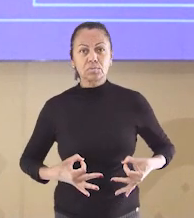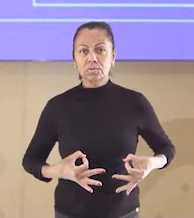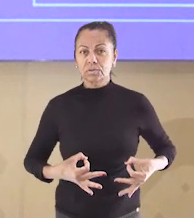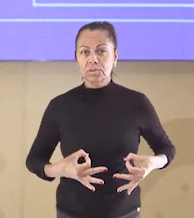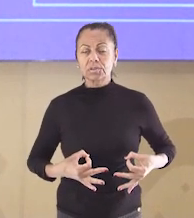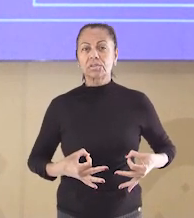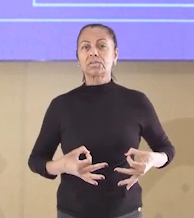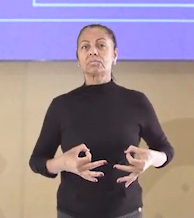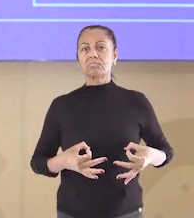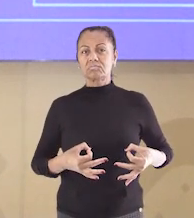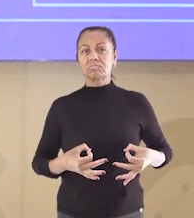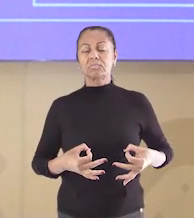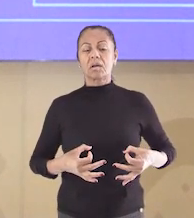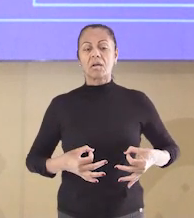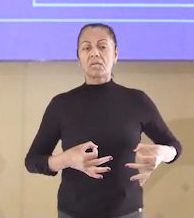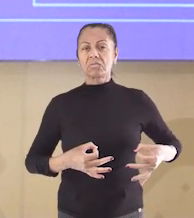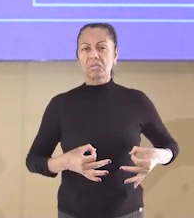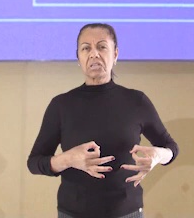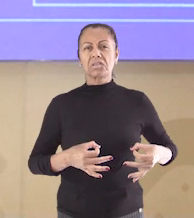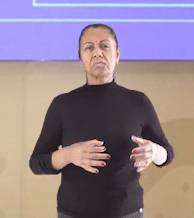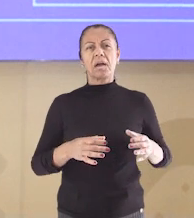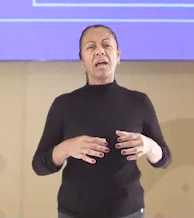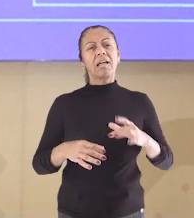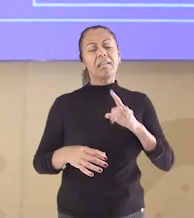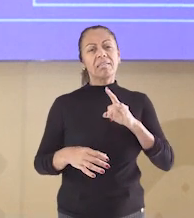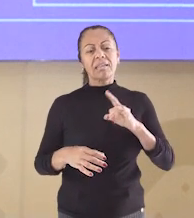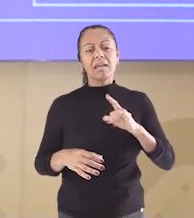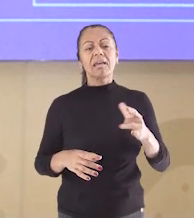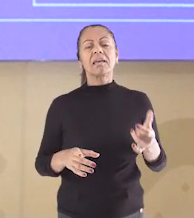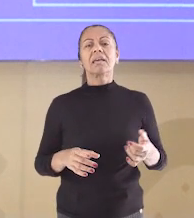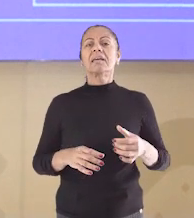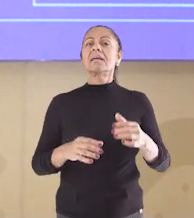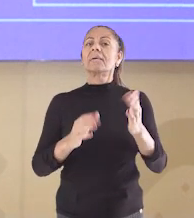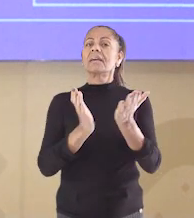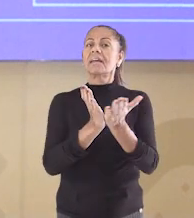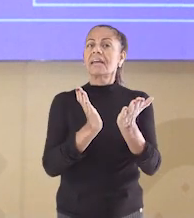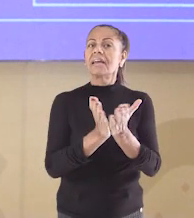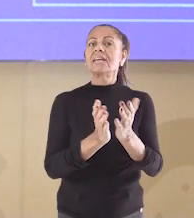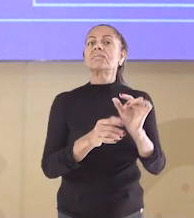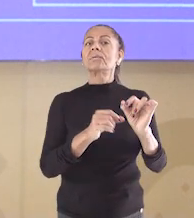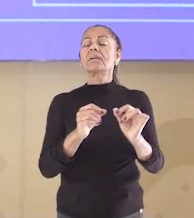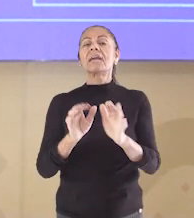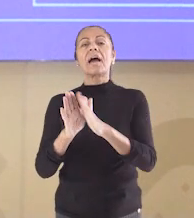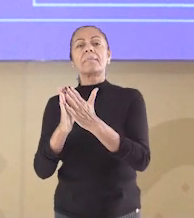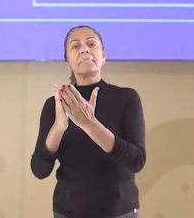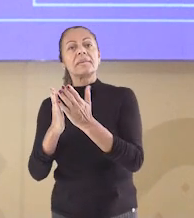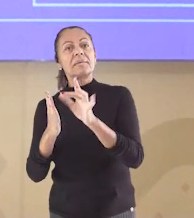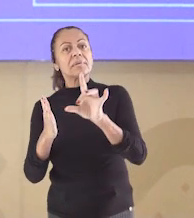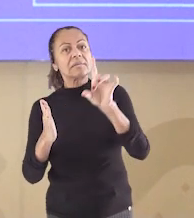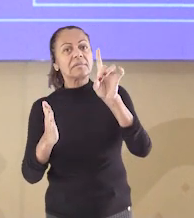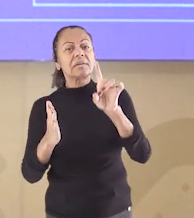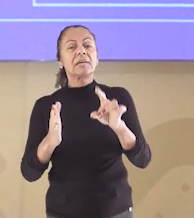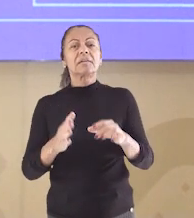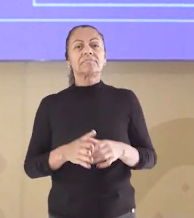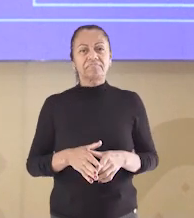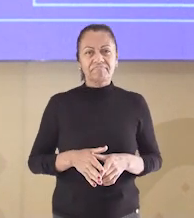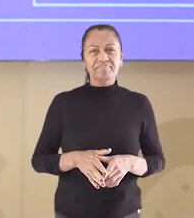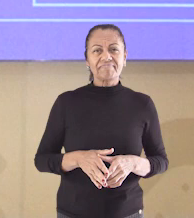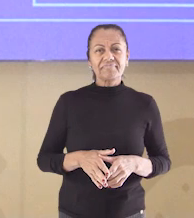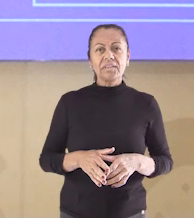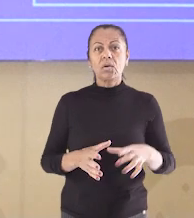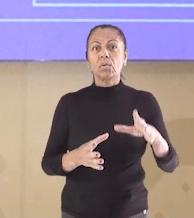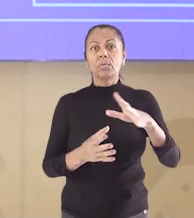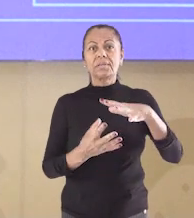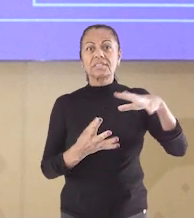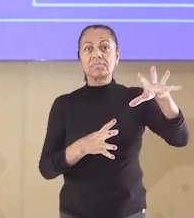religiões: o budismo, Tripitaka; confucionismo, Analectos;